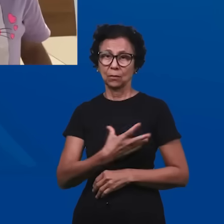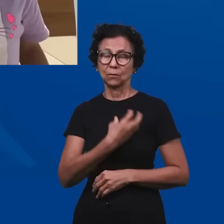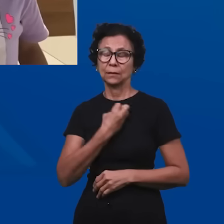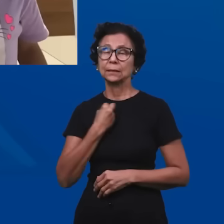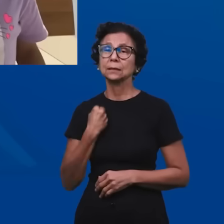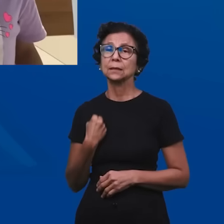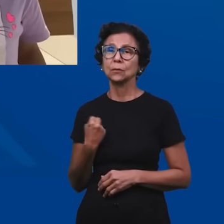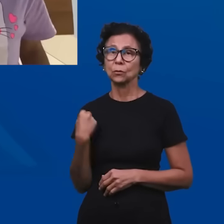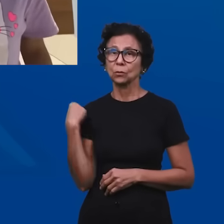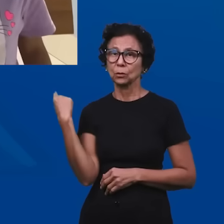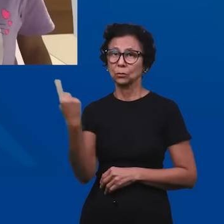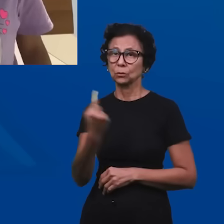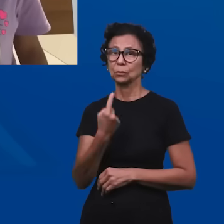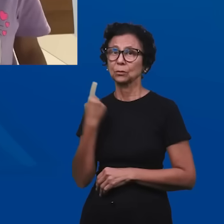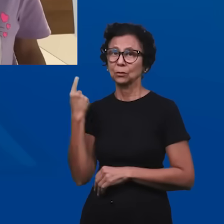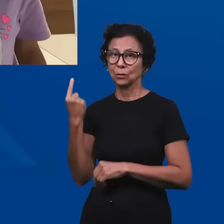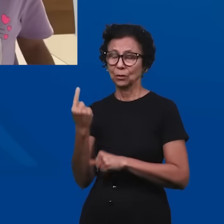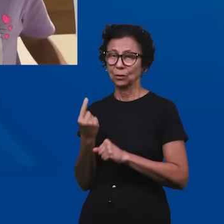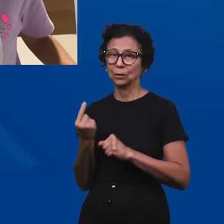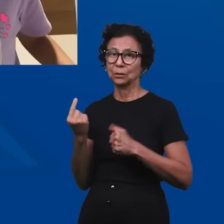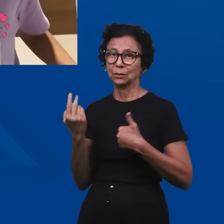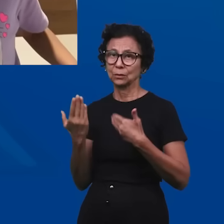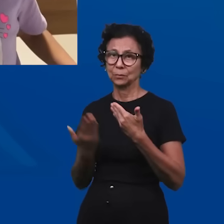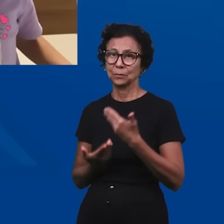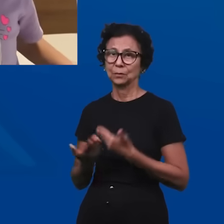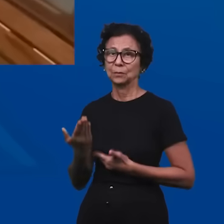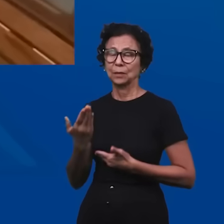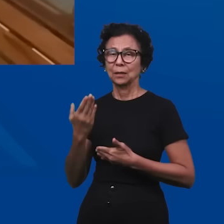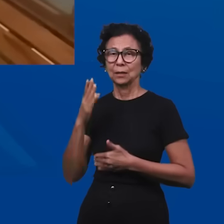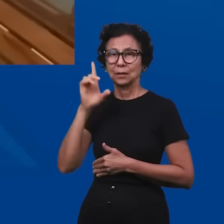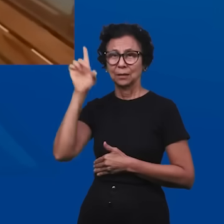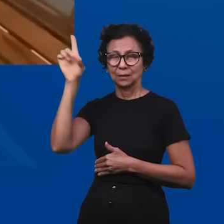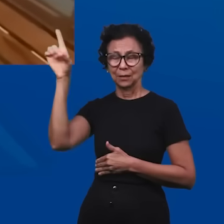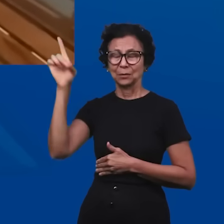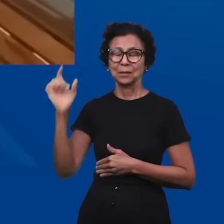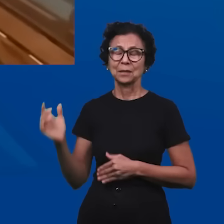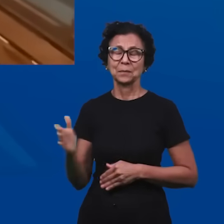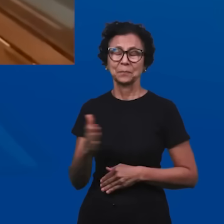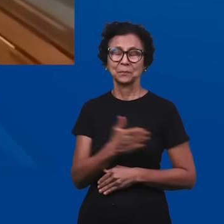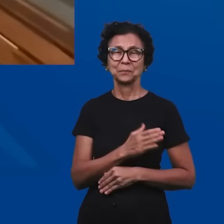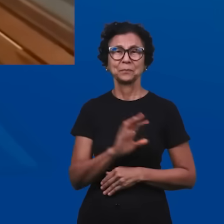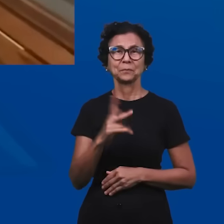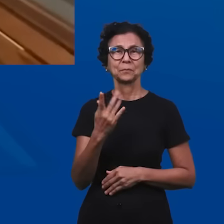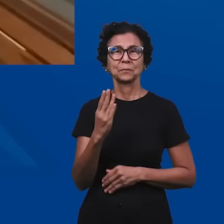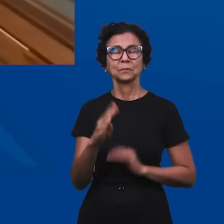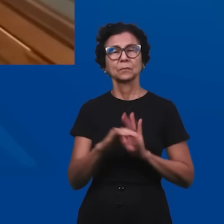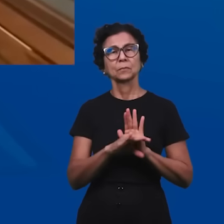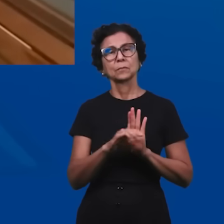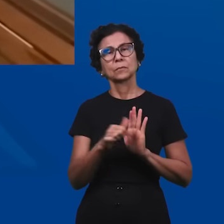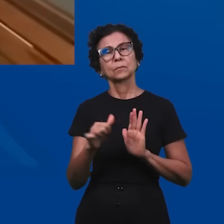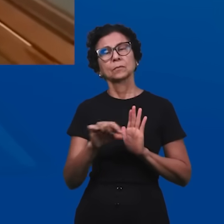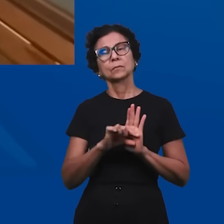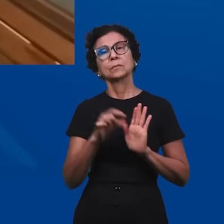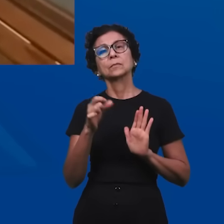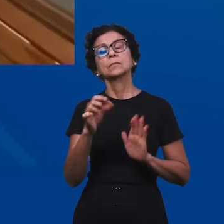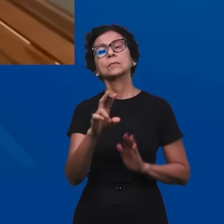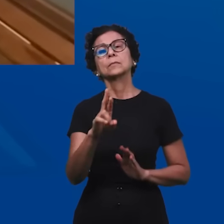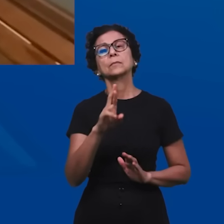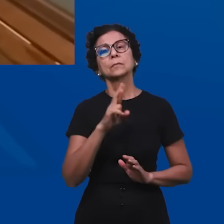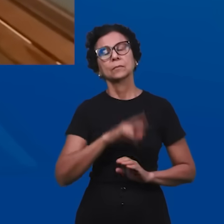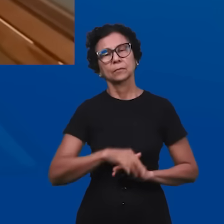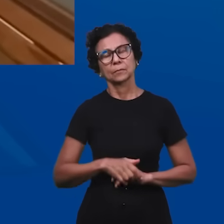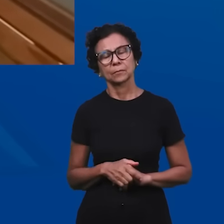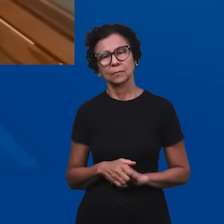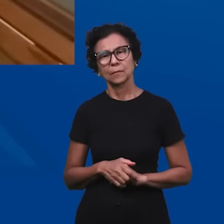do Senhor Jesus. Leia Hebreus capítulo 11, versículo 6 e responda: